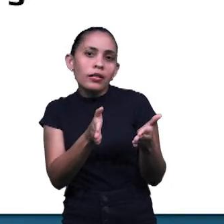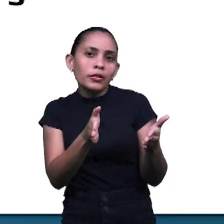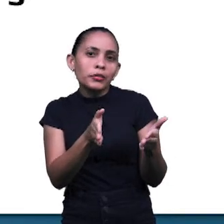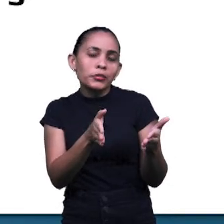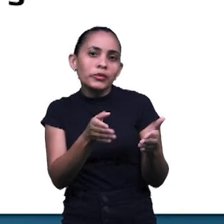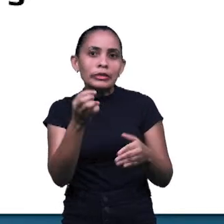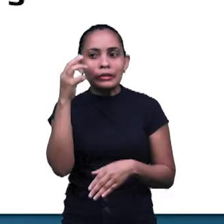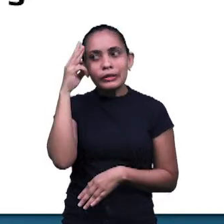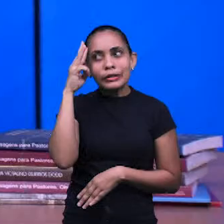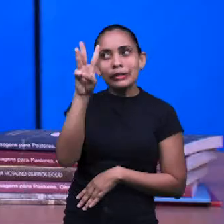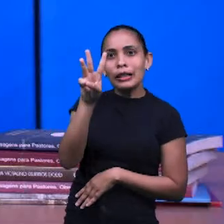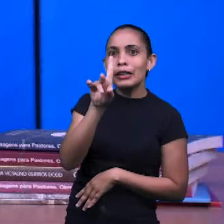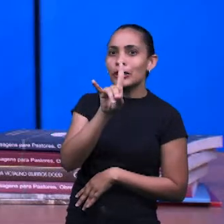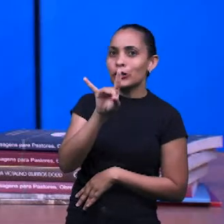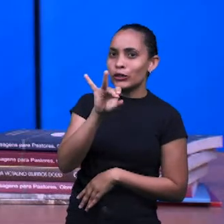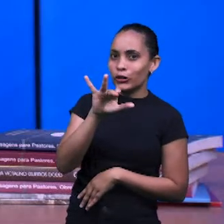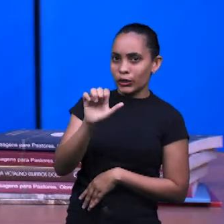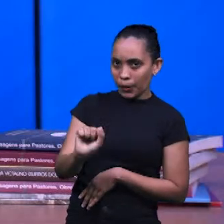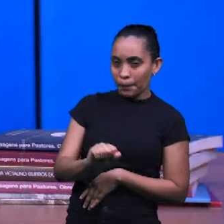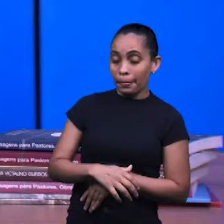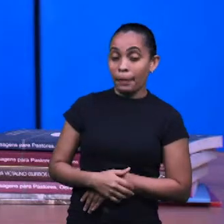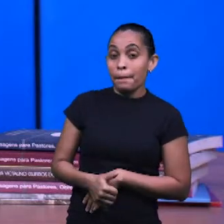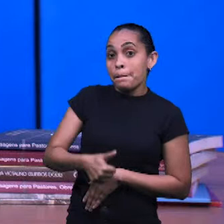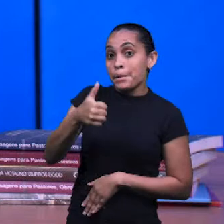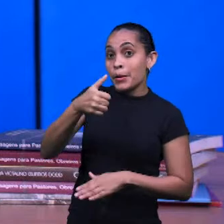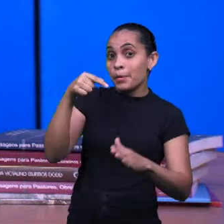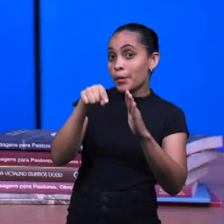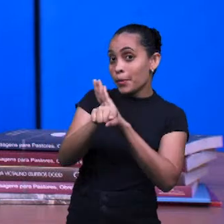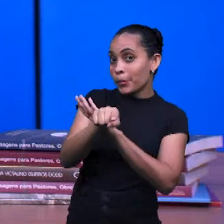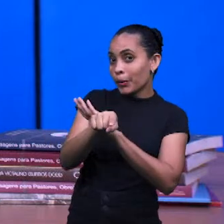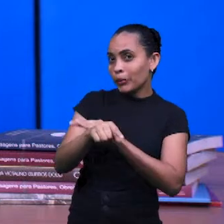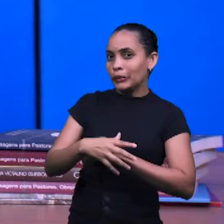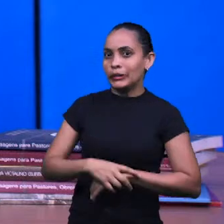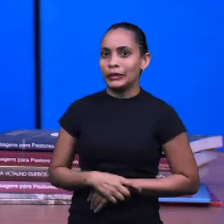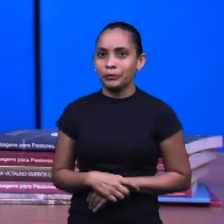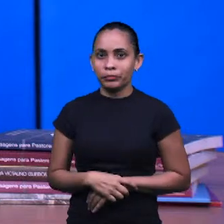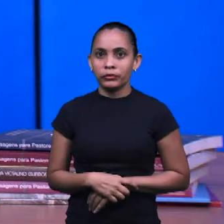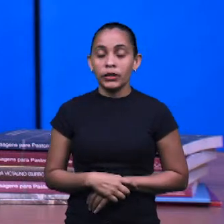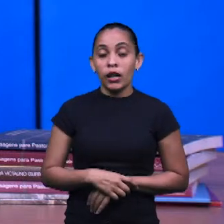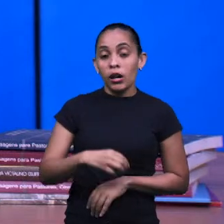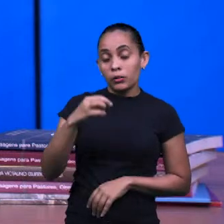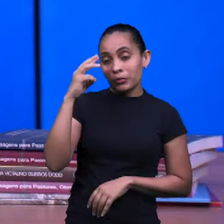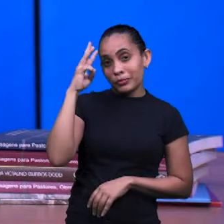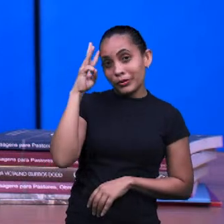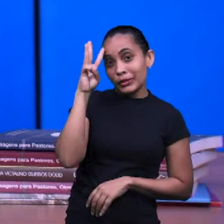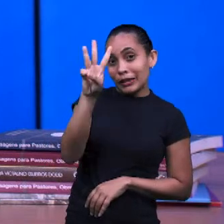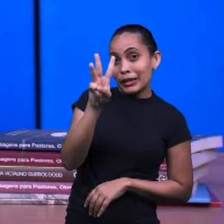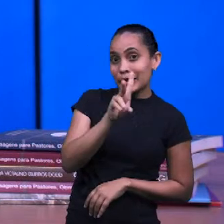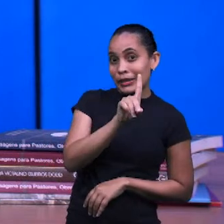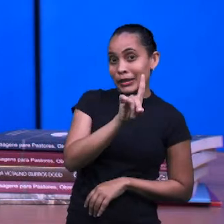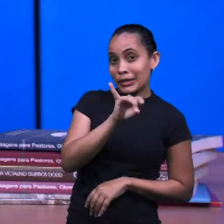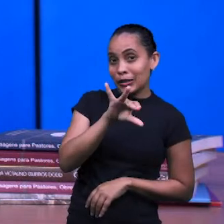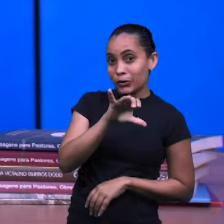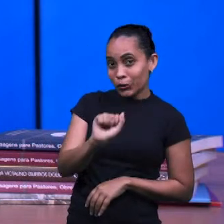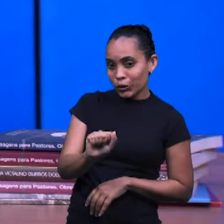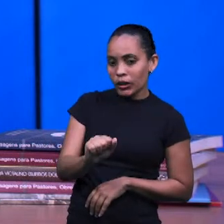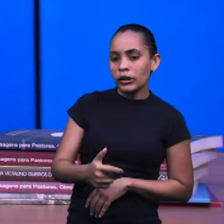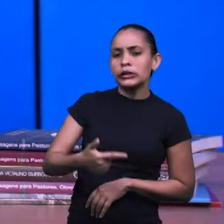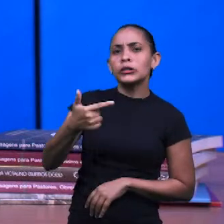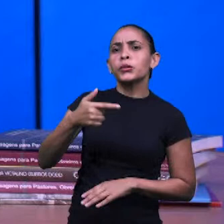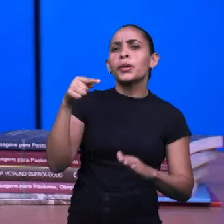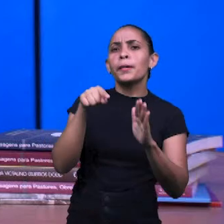3 dias? Então, a nossa primeira pergunta falou a expressão ao terceiro dia. Agora, a segunda